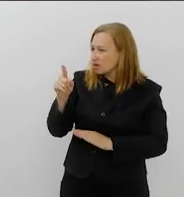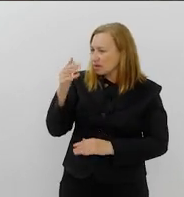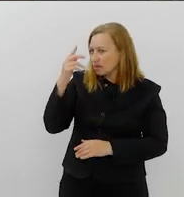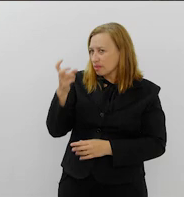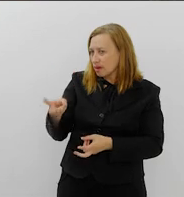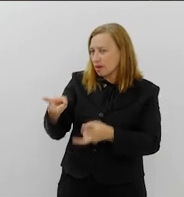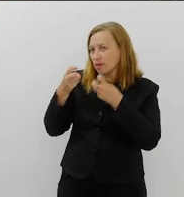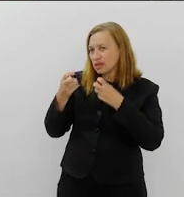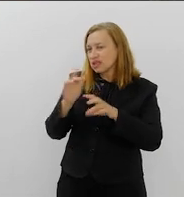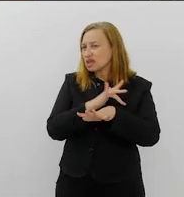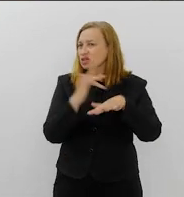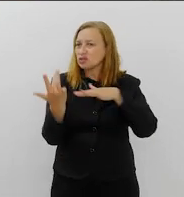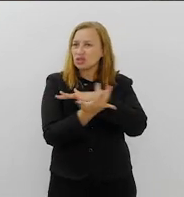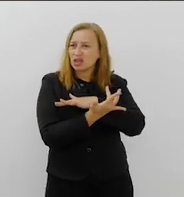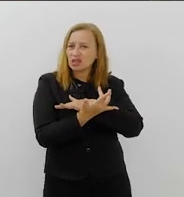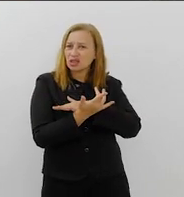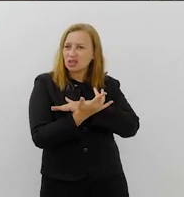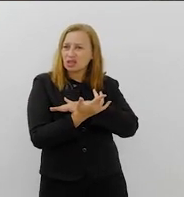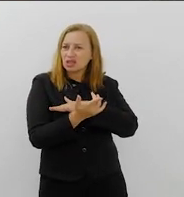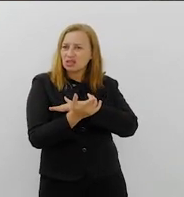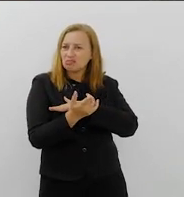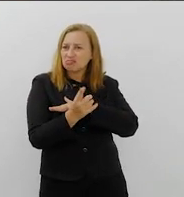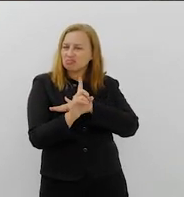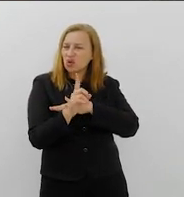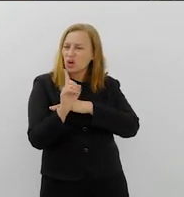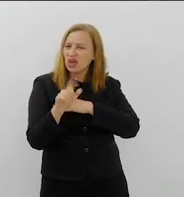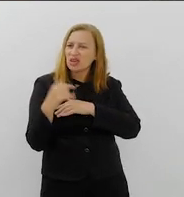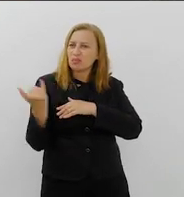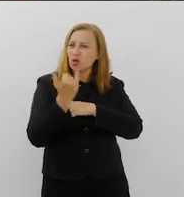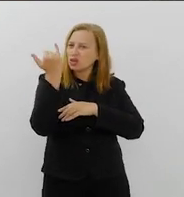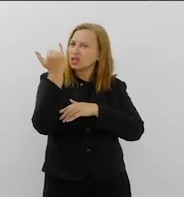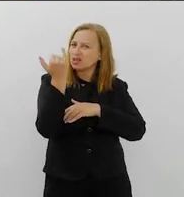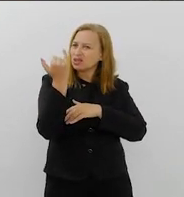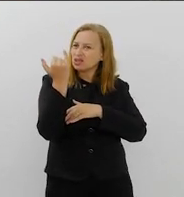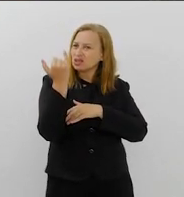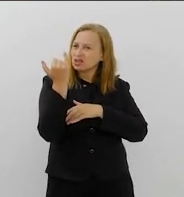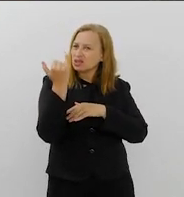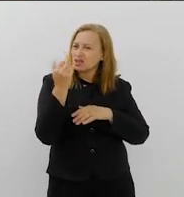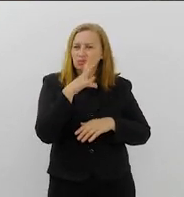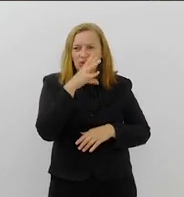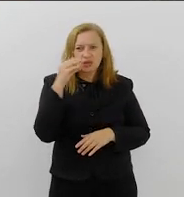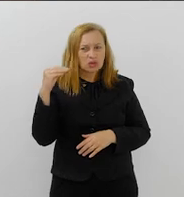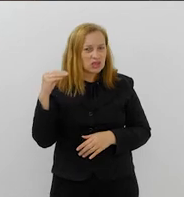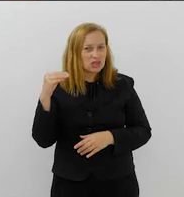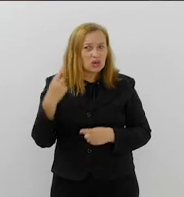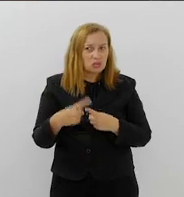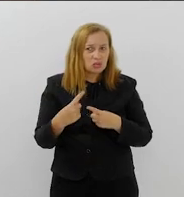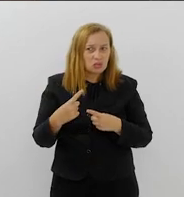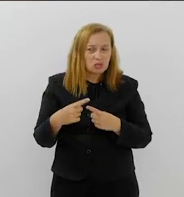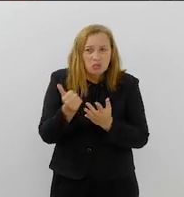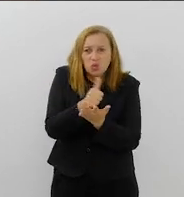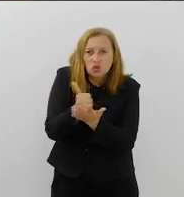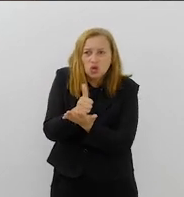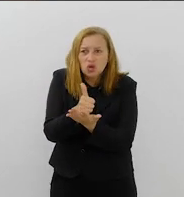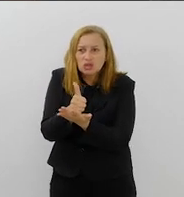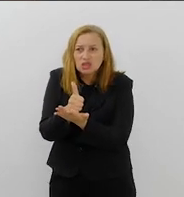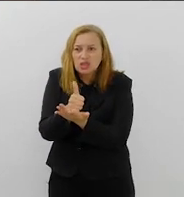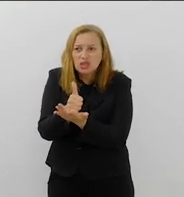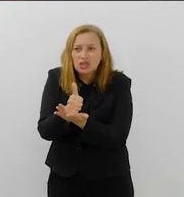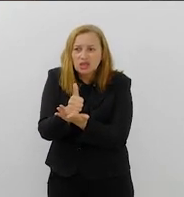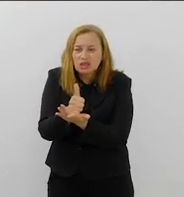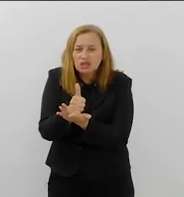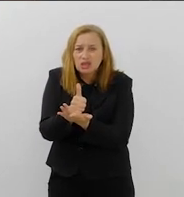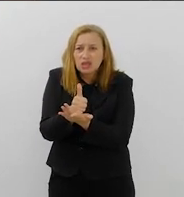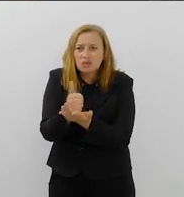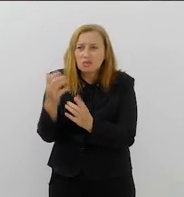percebe que, por exemplo, as redes sociais já não são tão assim importantes para esses adolescentes do que os joguinhos, né? Porque